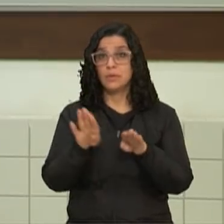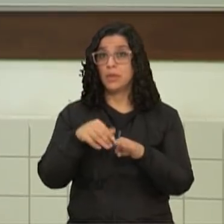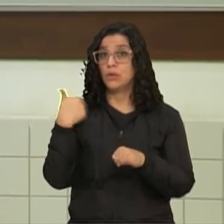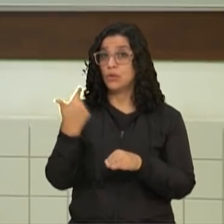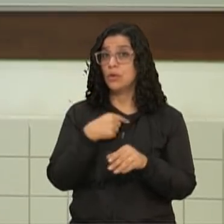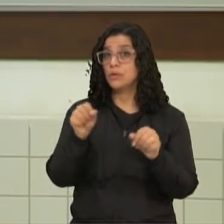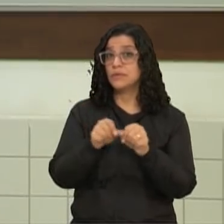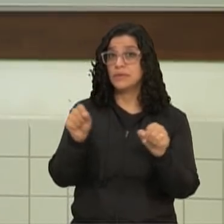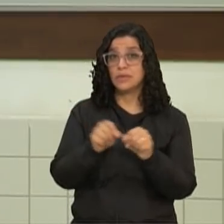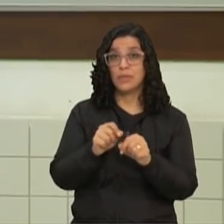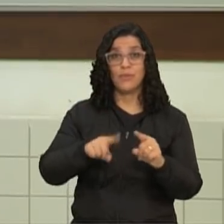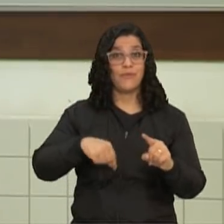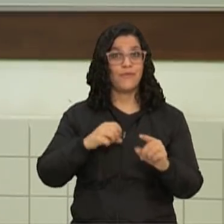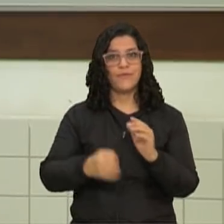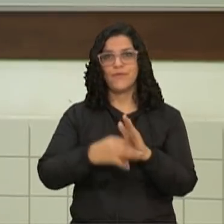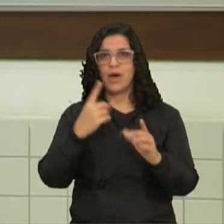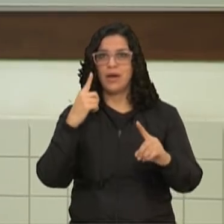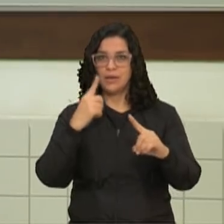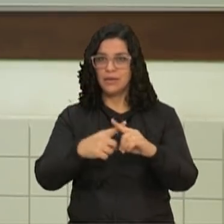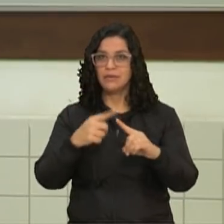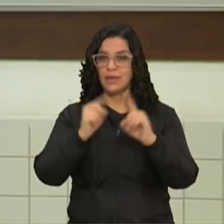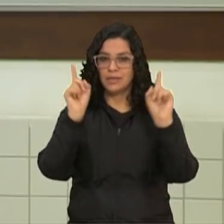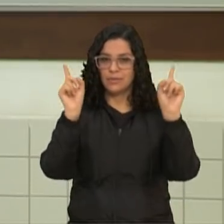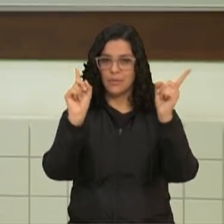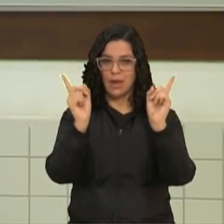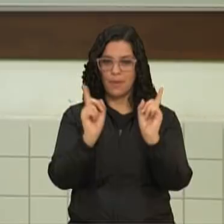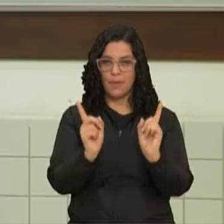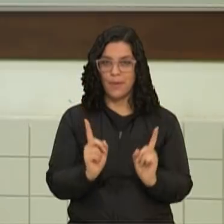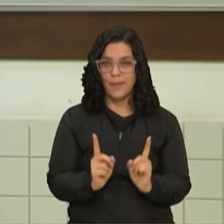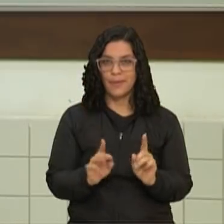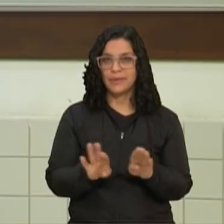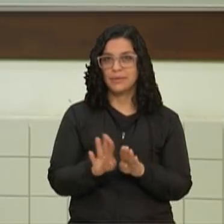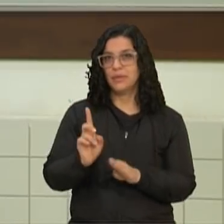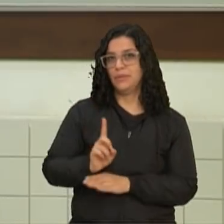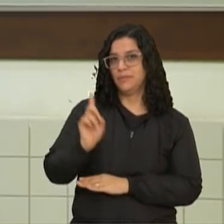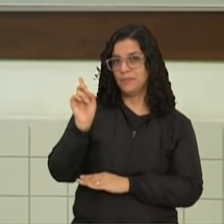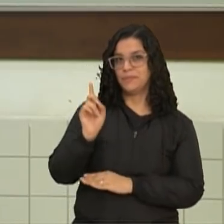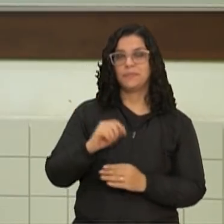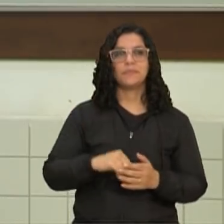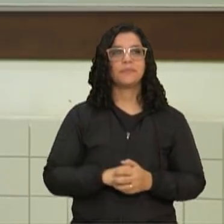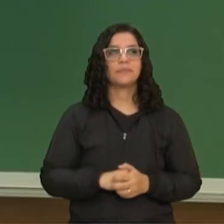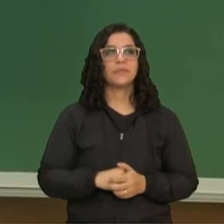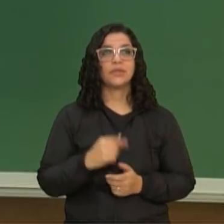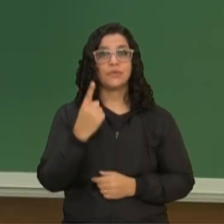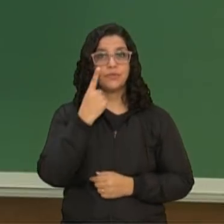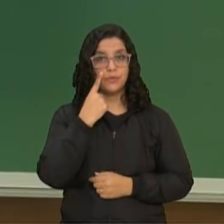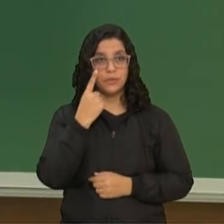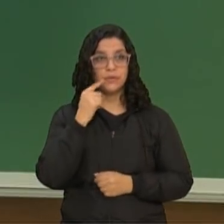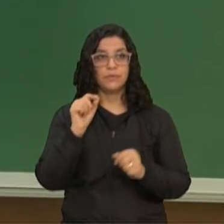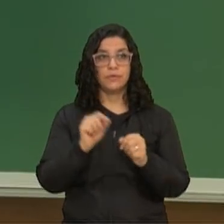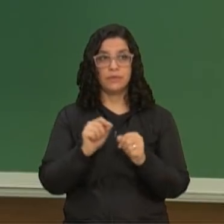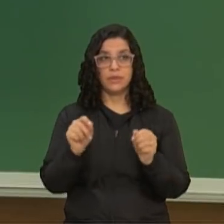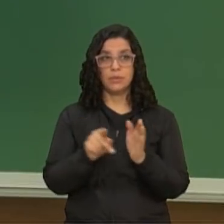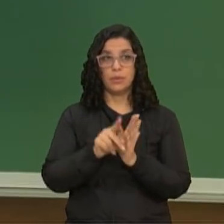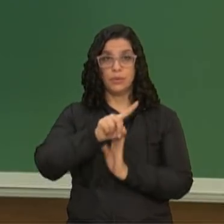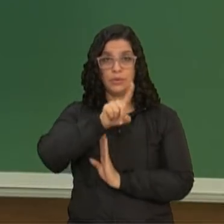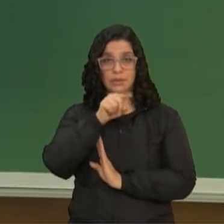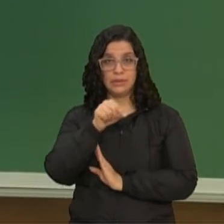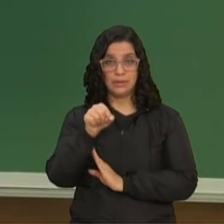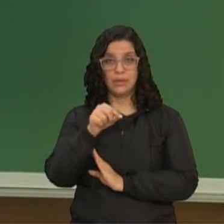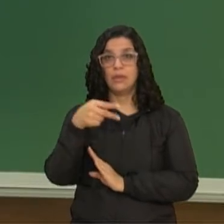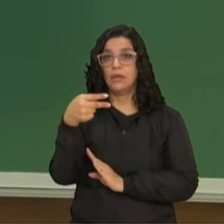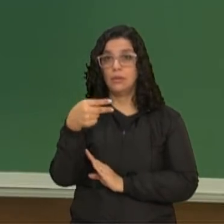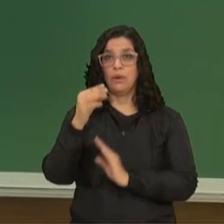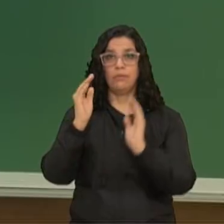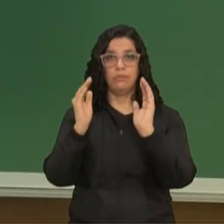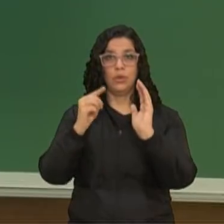aplicar mais do que uma vez o produto notável, né? Então, vamos dar uma olhadinha aqui na nossa tela. Nós vamos calcular a potência de Z é